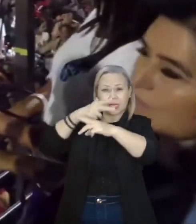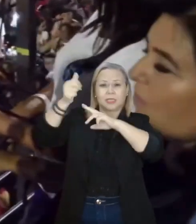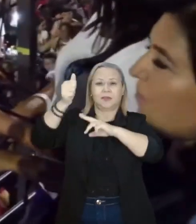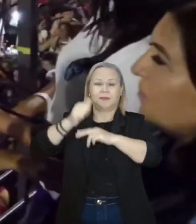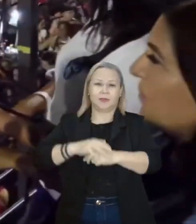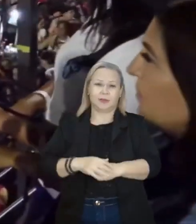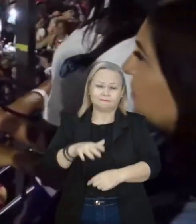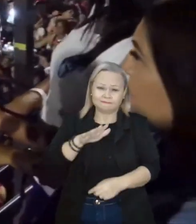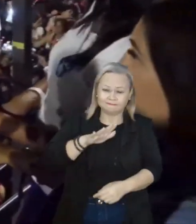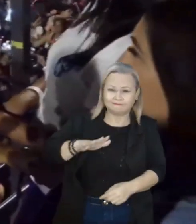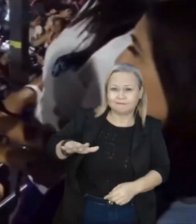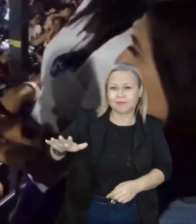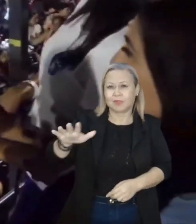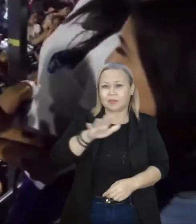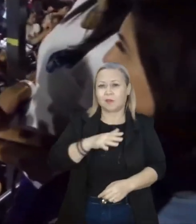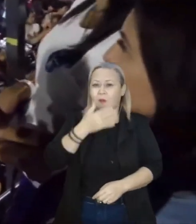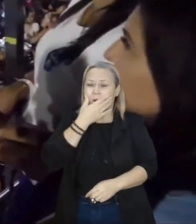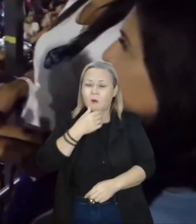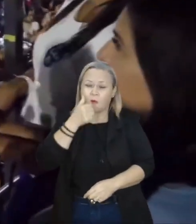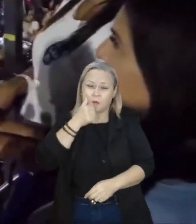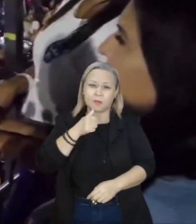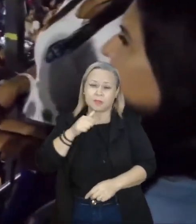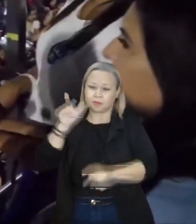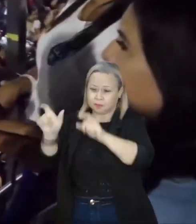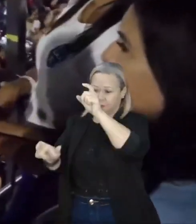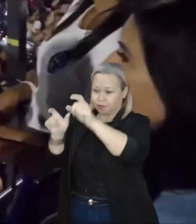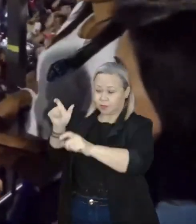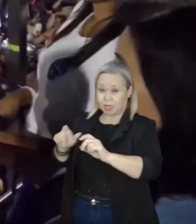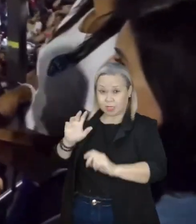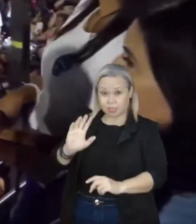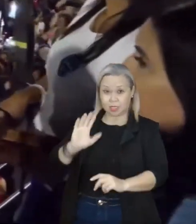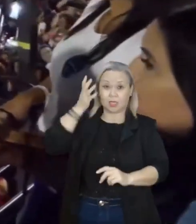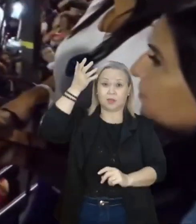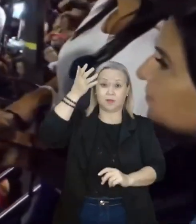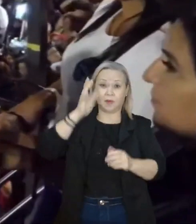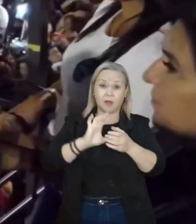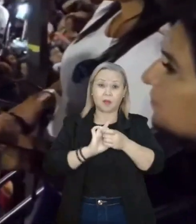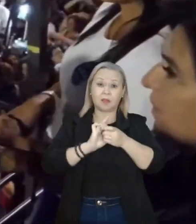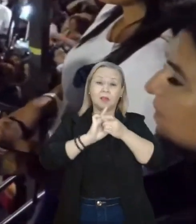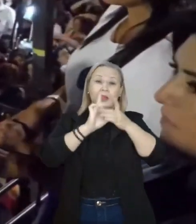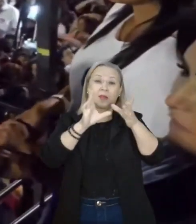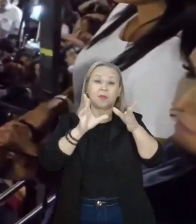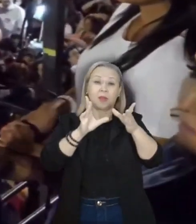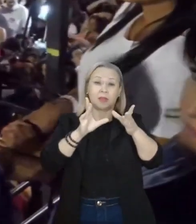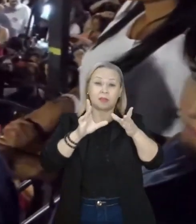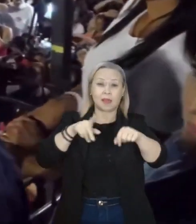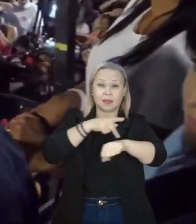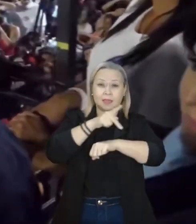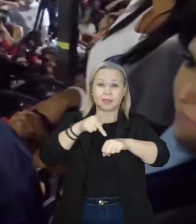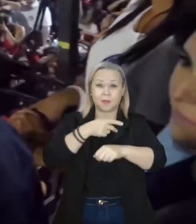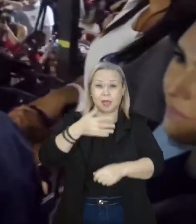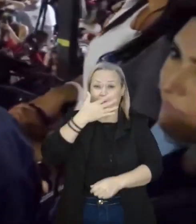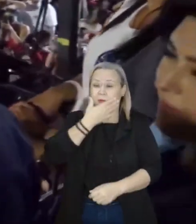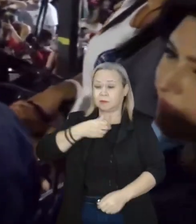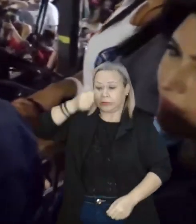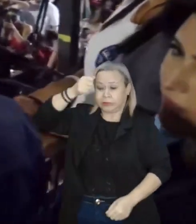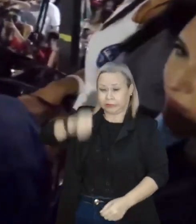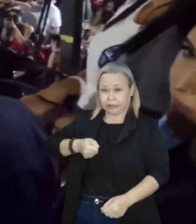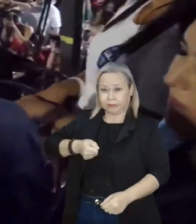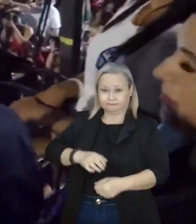de todos os homens e mulheres que resolveram libertar esse país do autoritarismo. Por